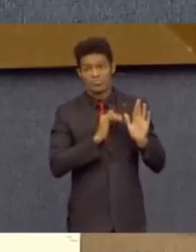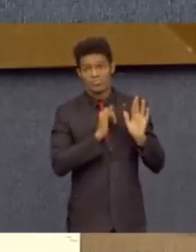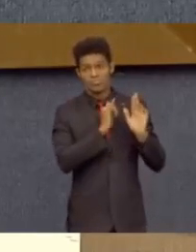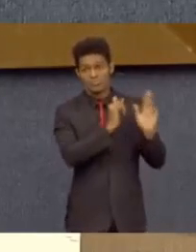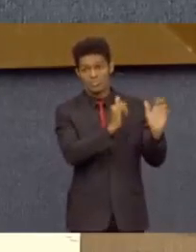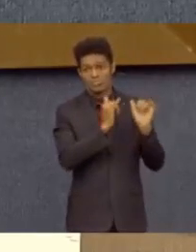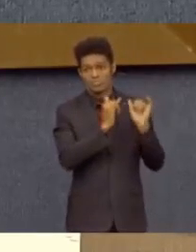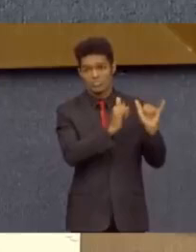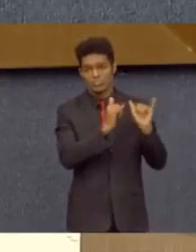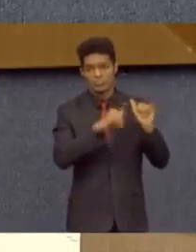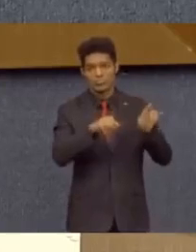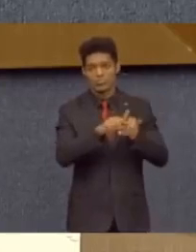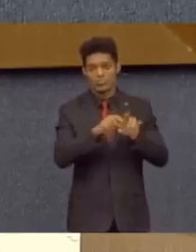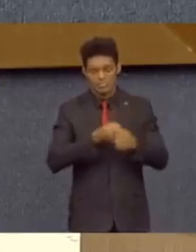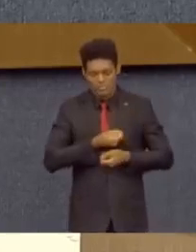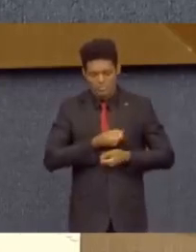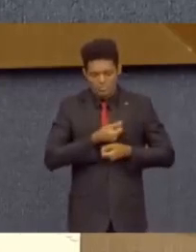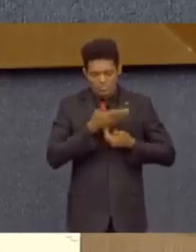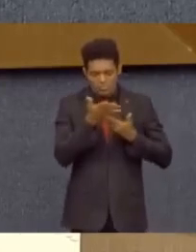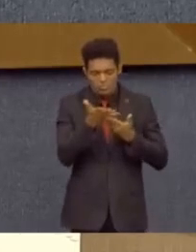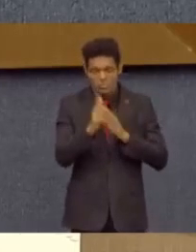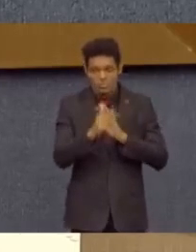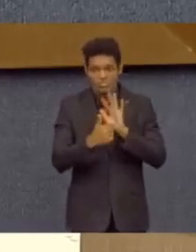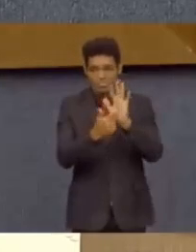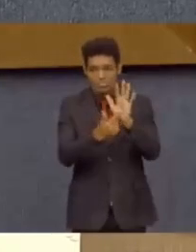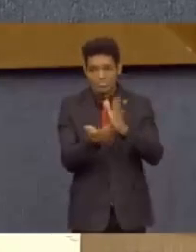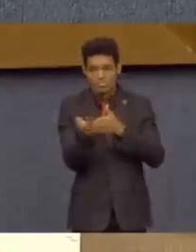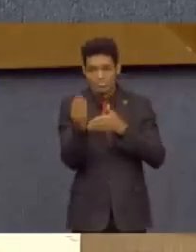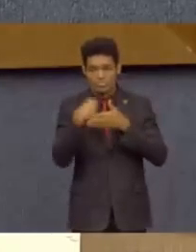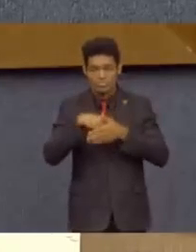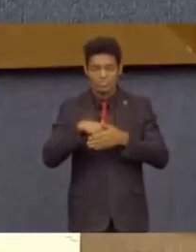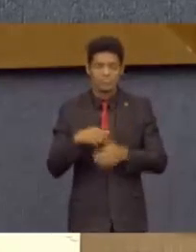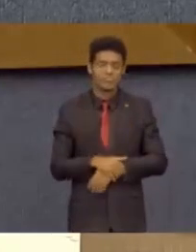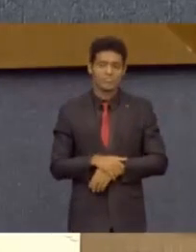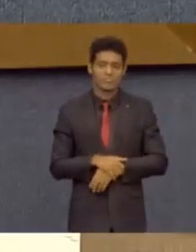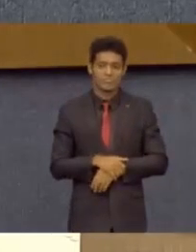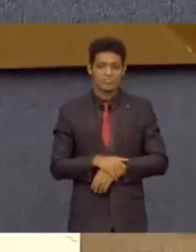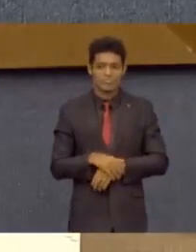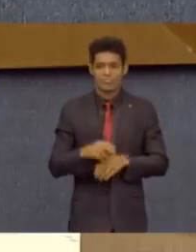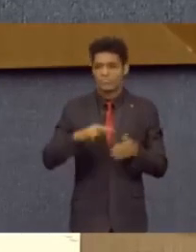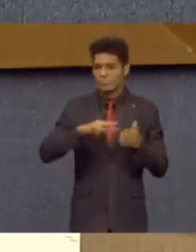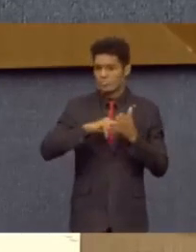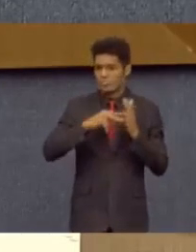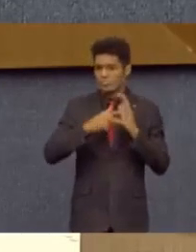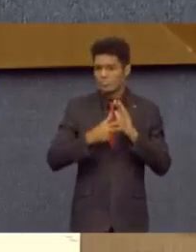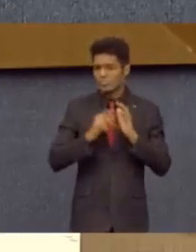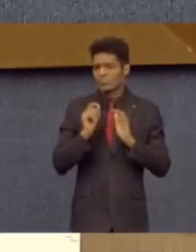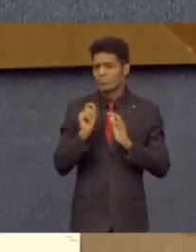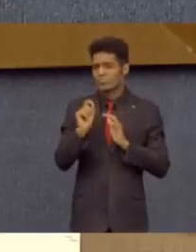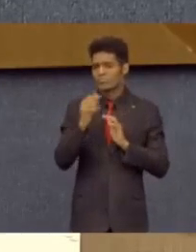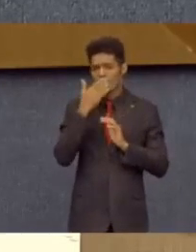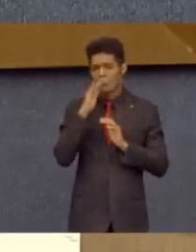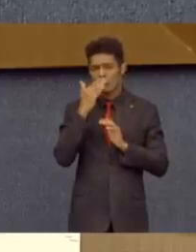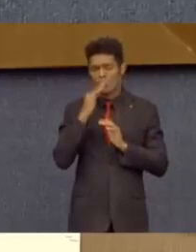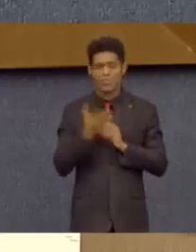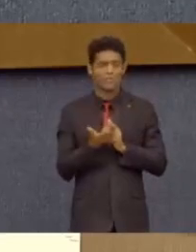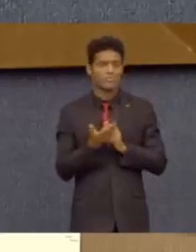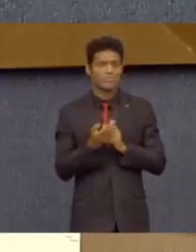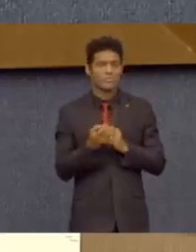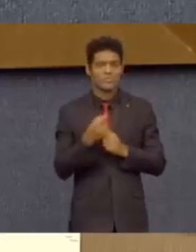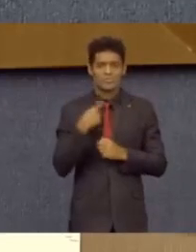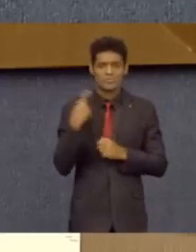e se declama um poema, para guardá-lo. Em outras palavras, para assimilarmos,